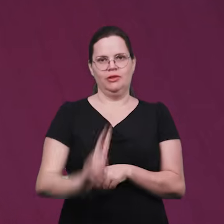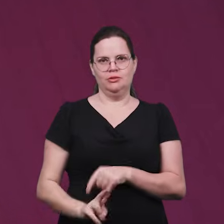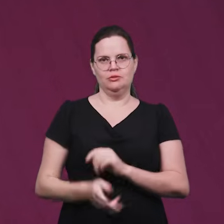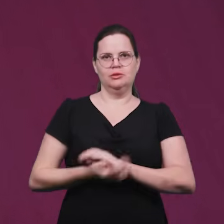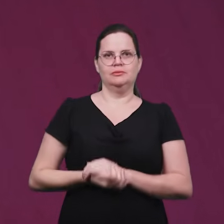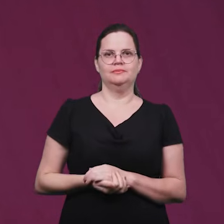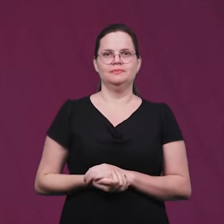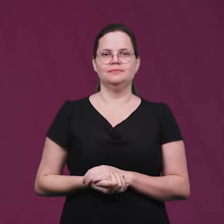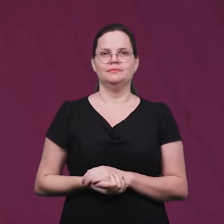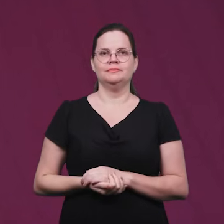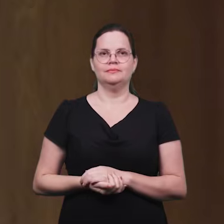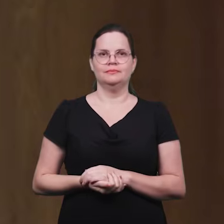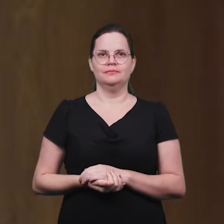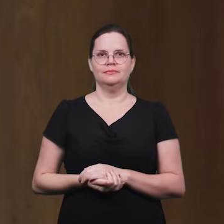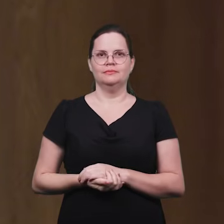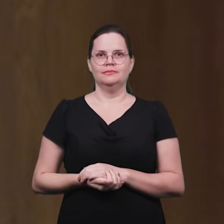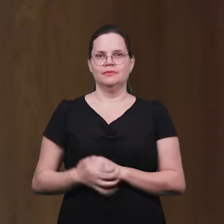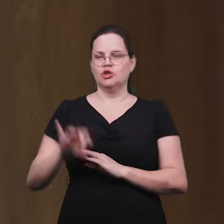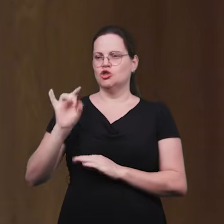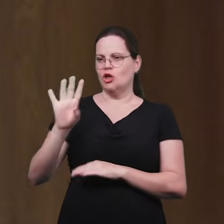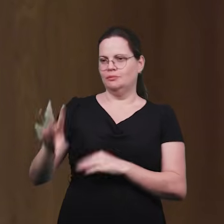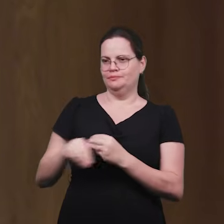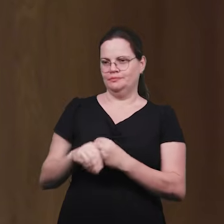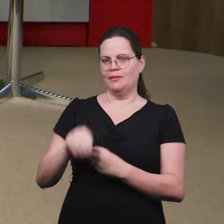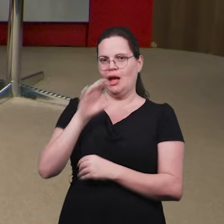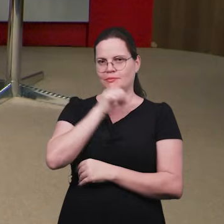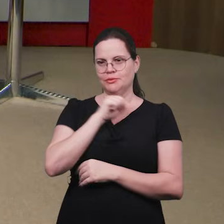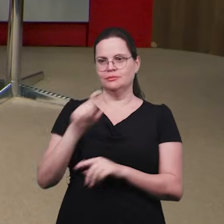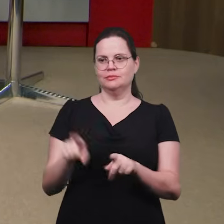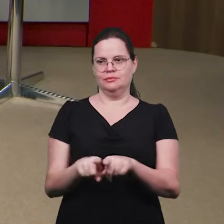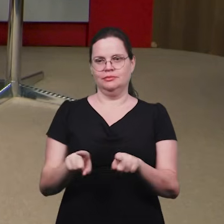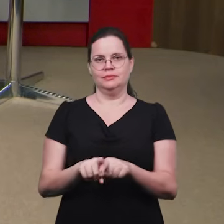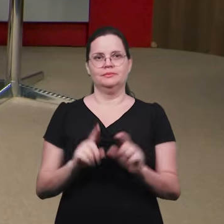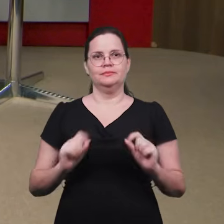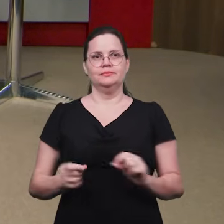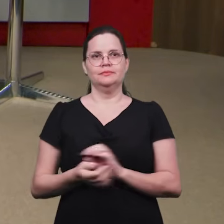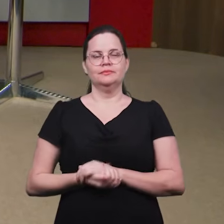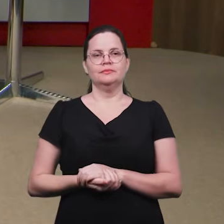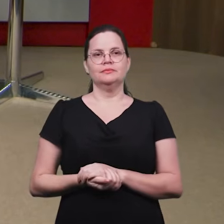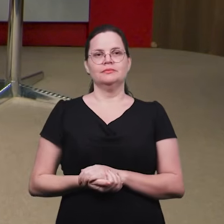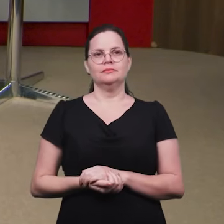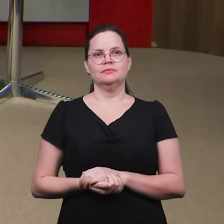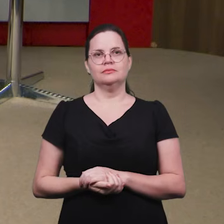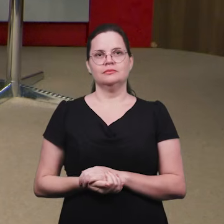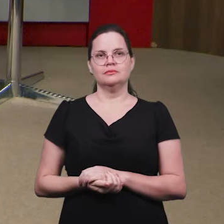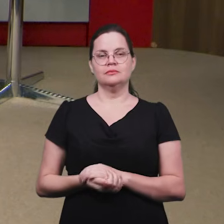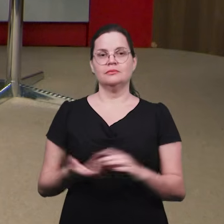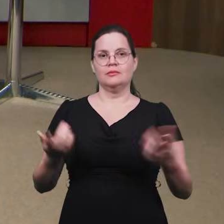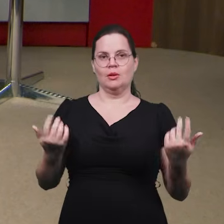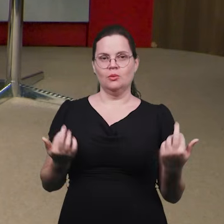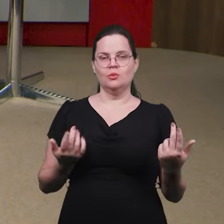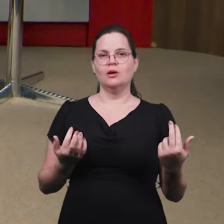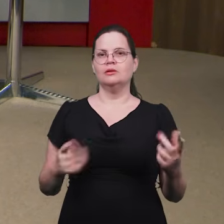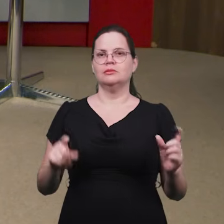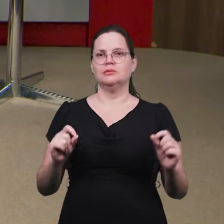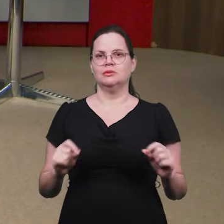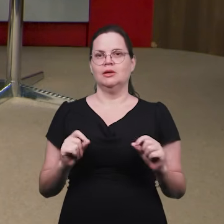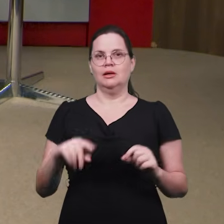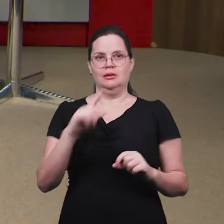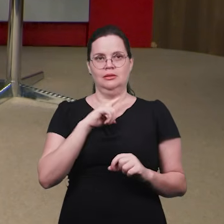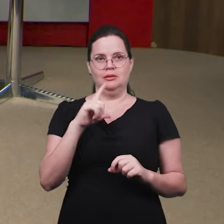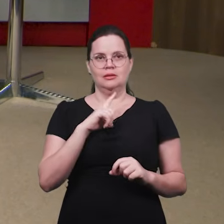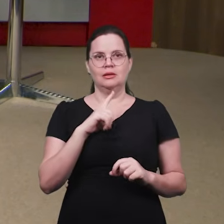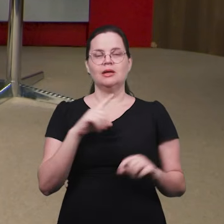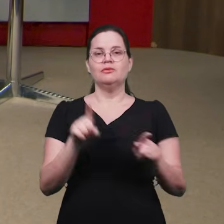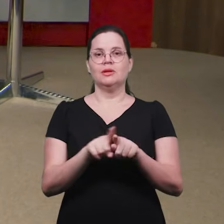Conselho da Igreja Cristã Maranata. Isso aí, eu só queria comentar também, professor Sim. Sérgio, que da mesma forma